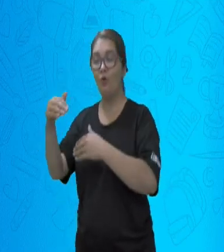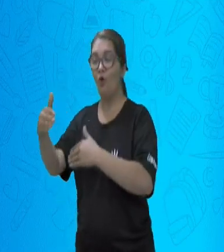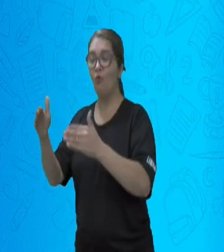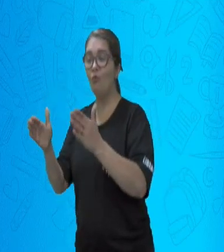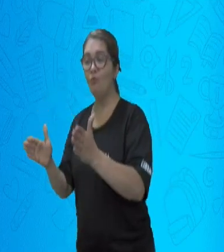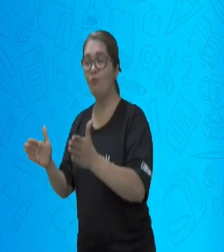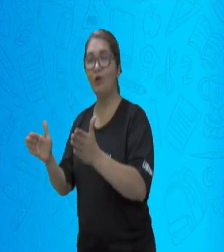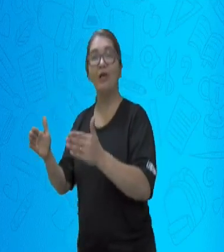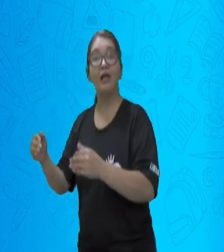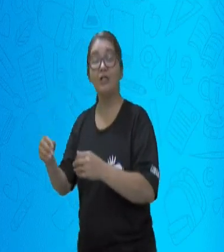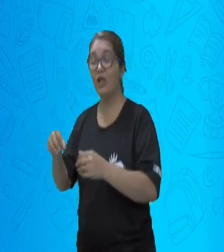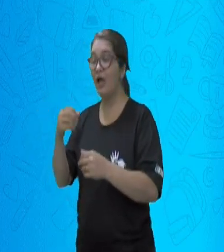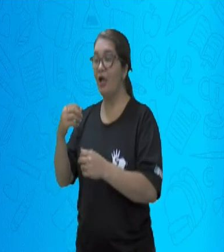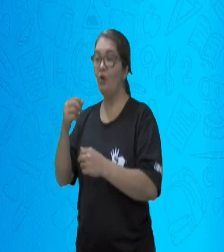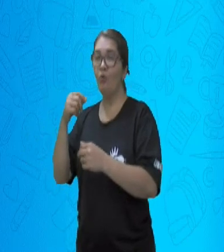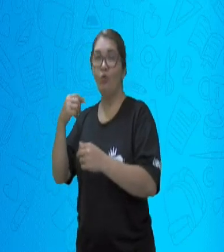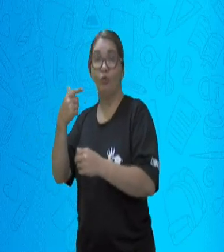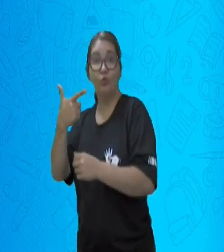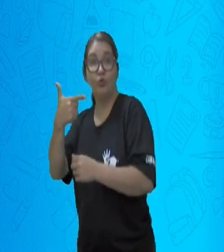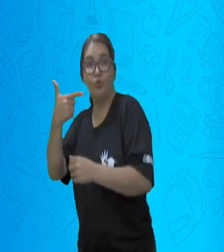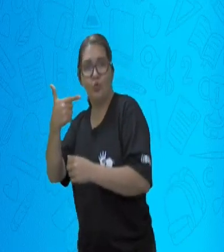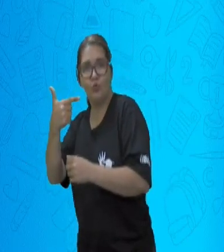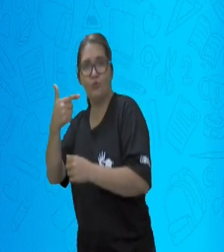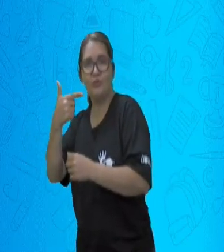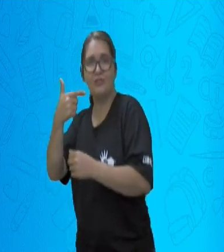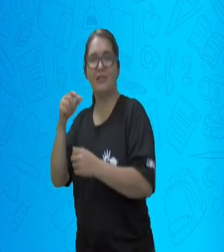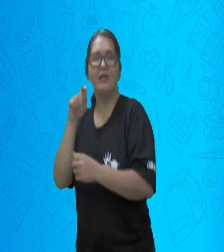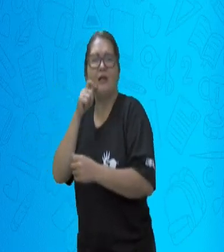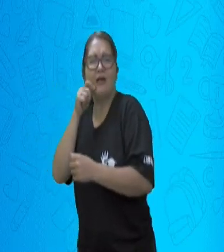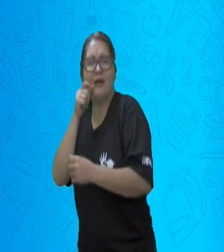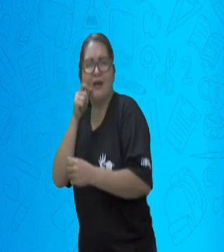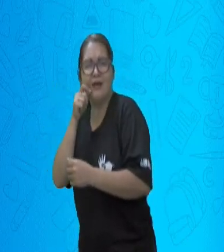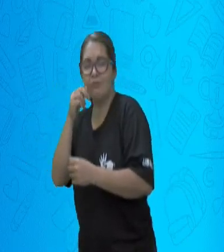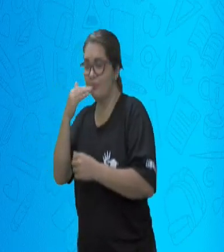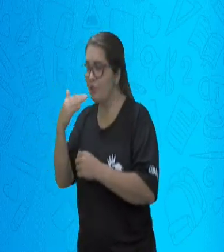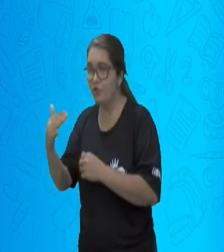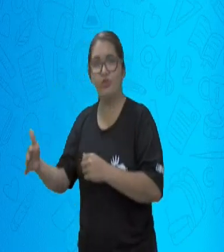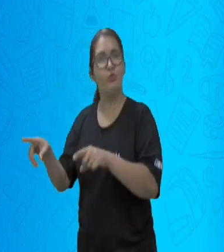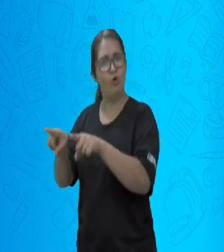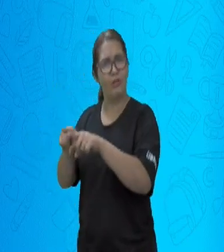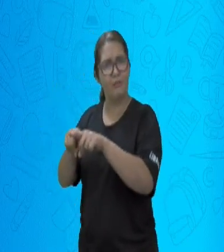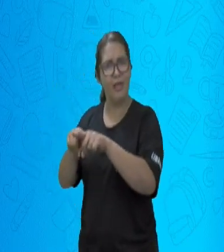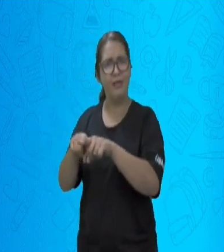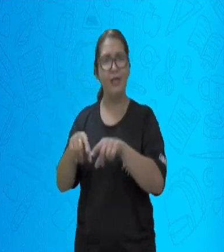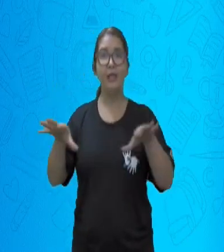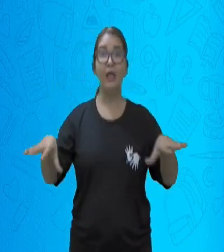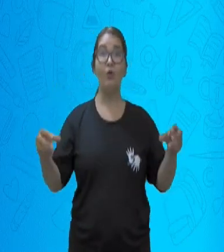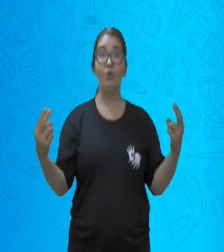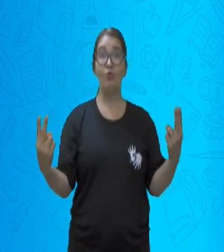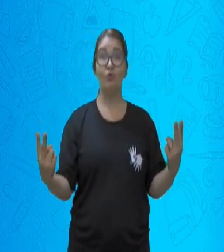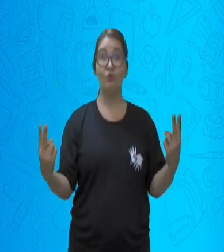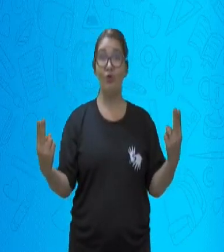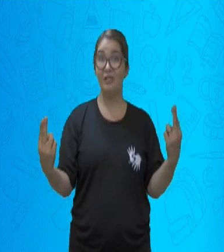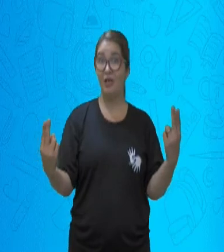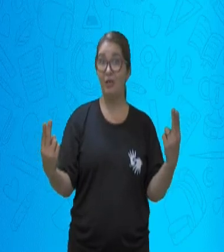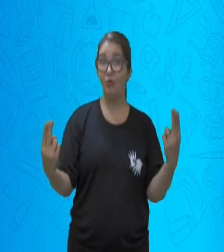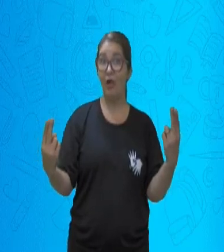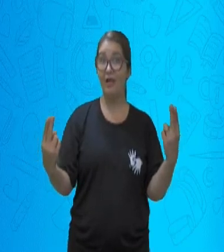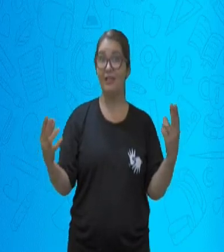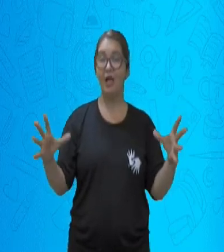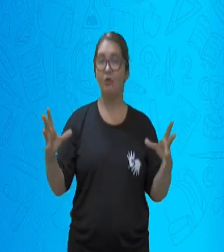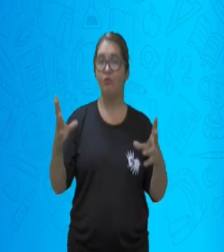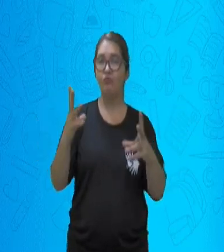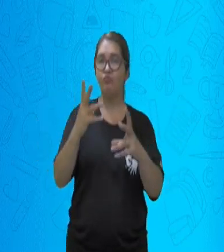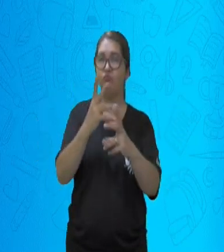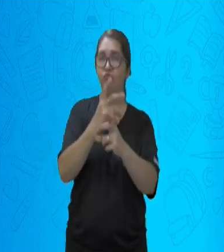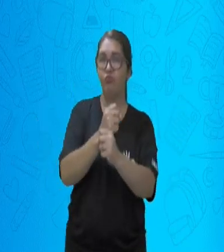com mais 12 lápis de cor. Agora ele possui 24 lápis de cor. Professora, como eu vou